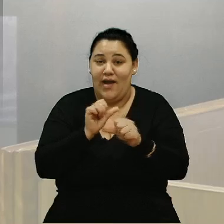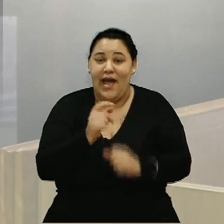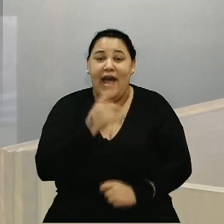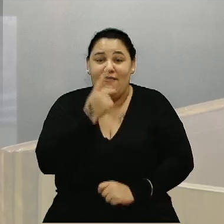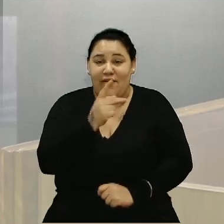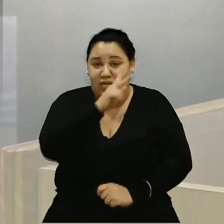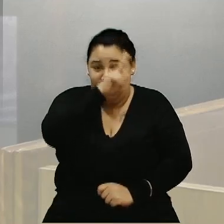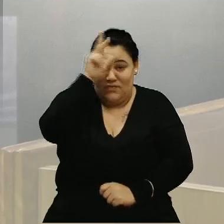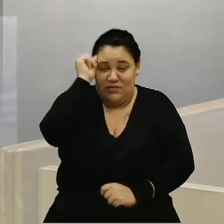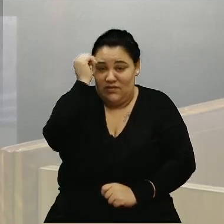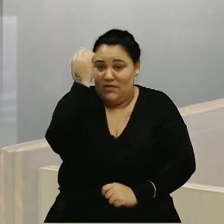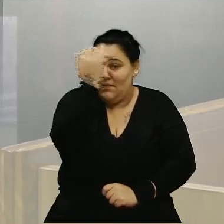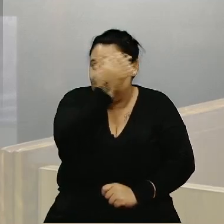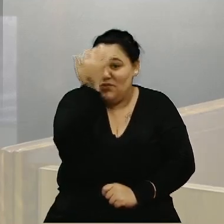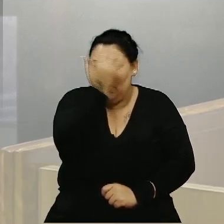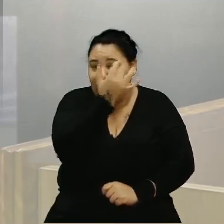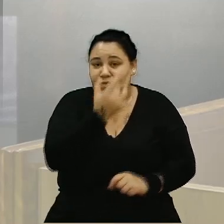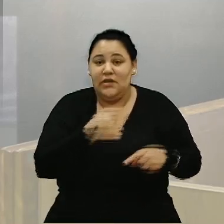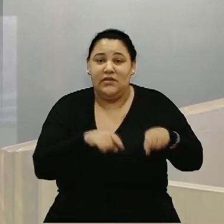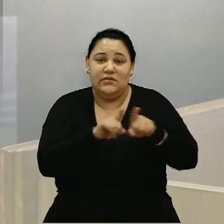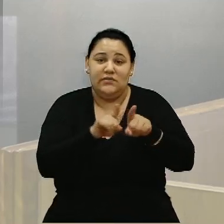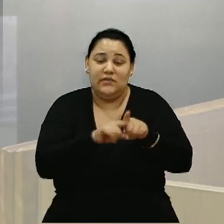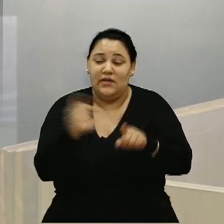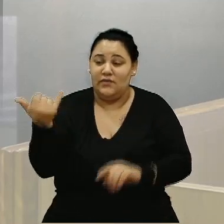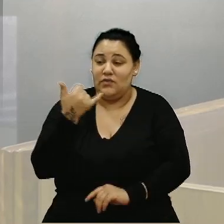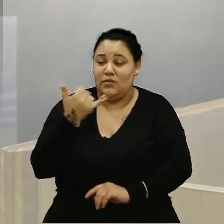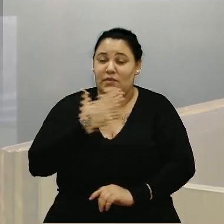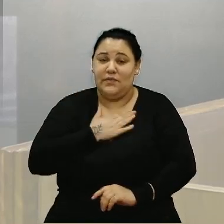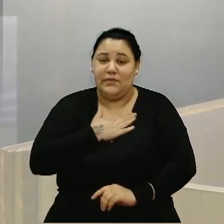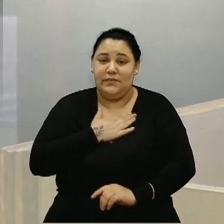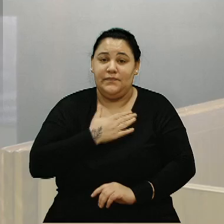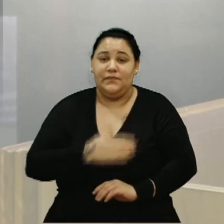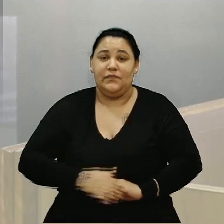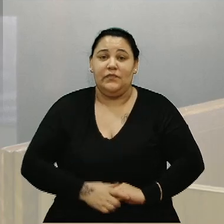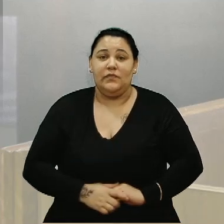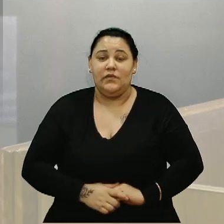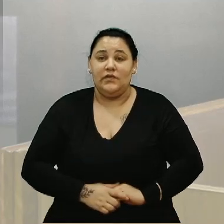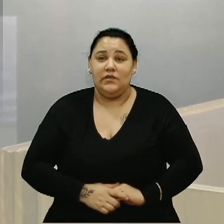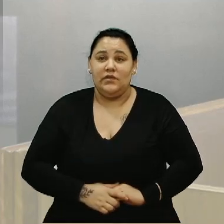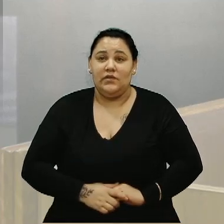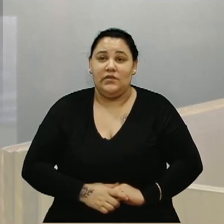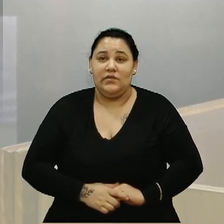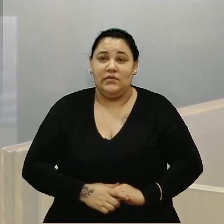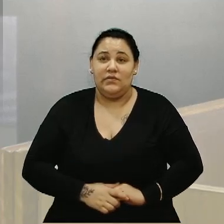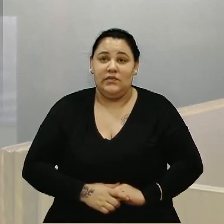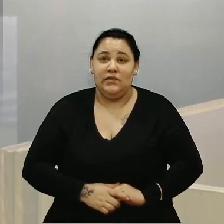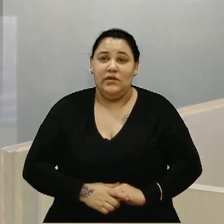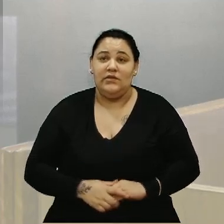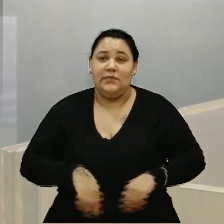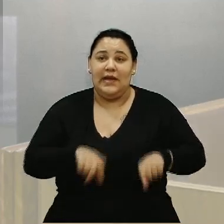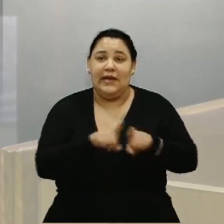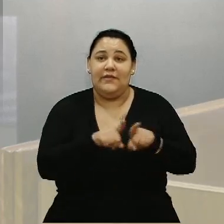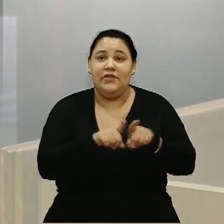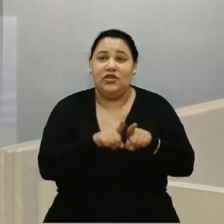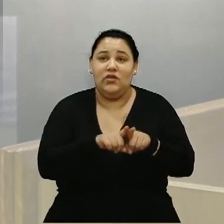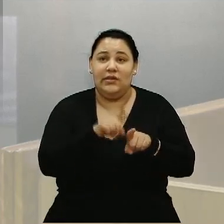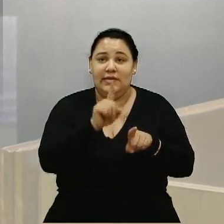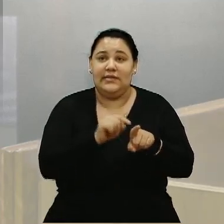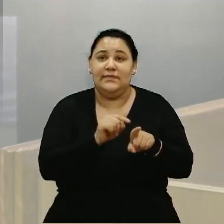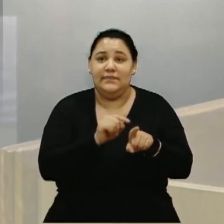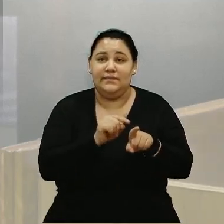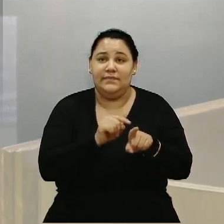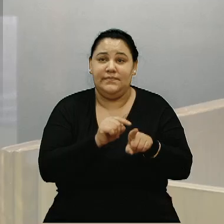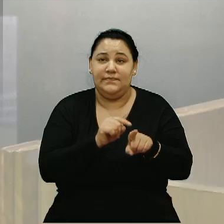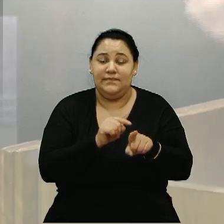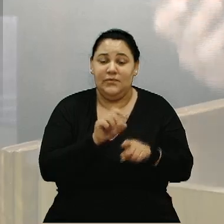Adiló. Prefeito Adiló, o senhor falou isso para mim, para esse vereador aqui, que vos fala, me falou isso. O